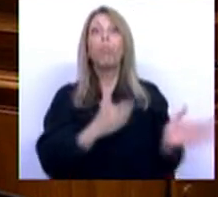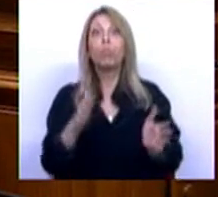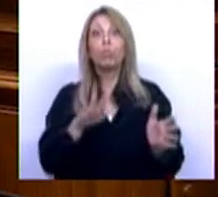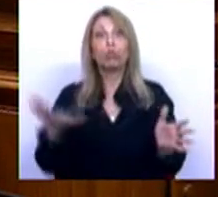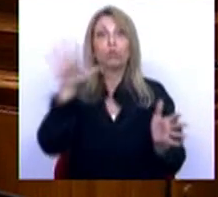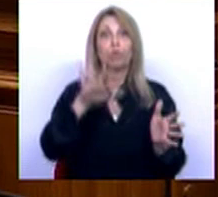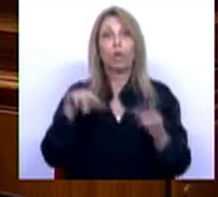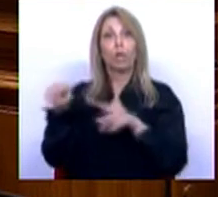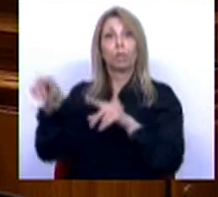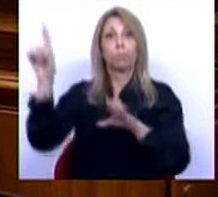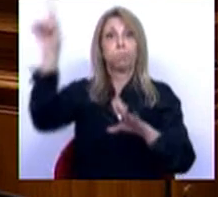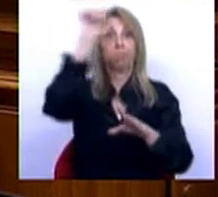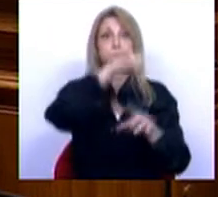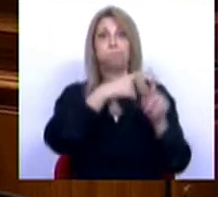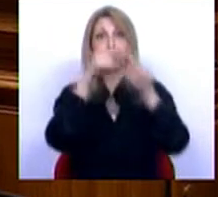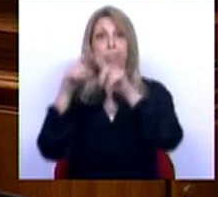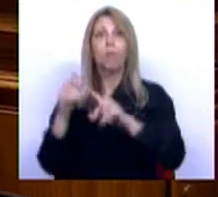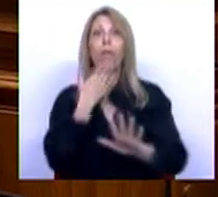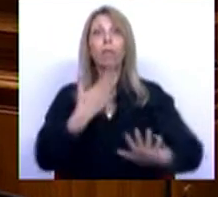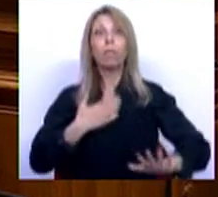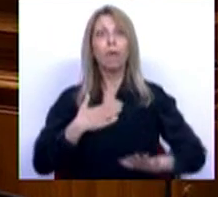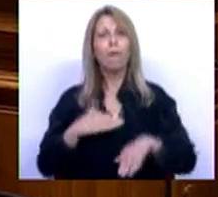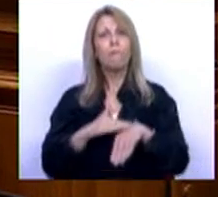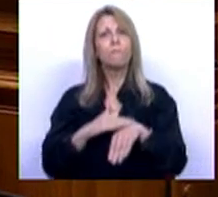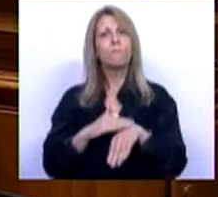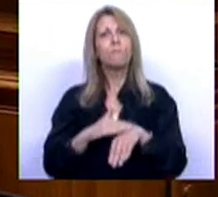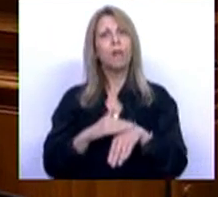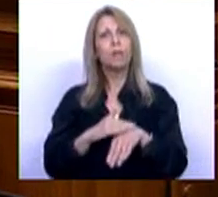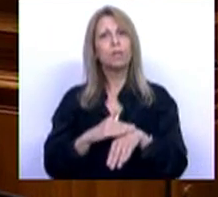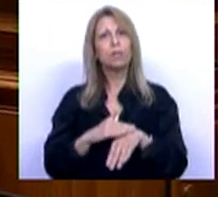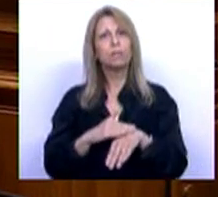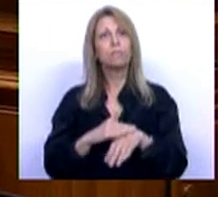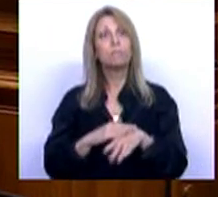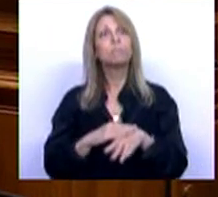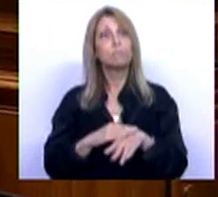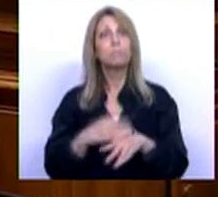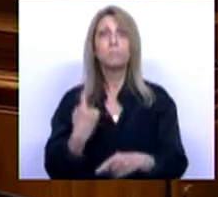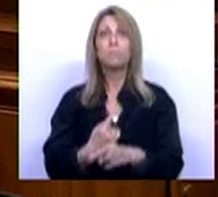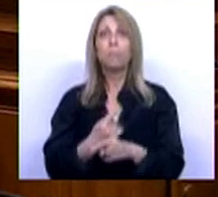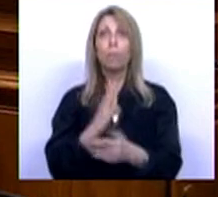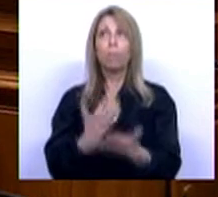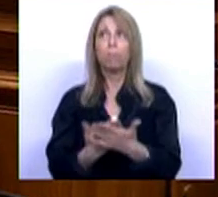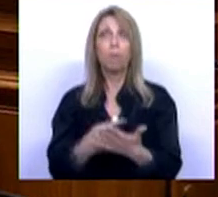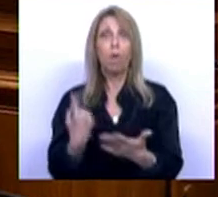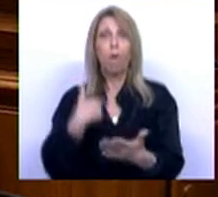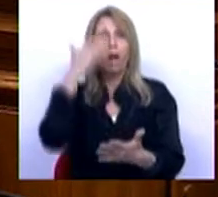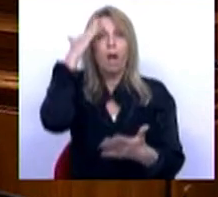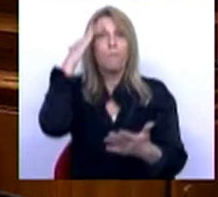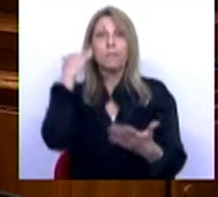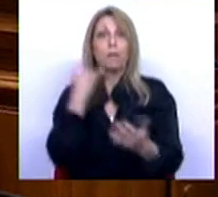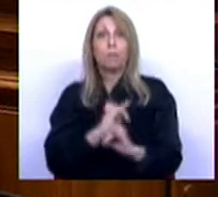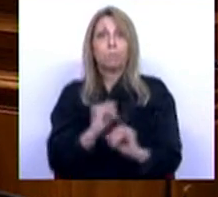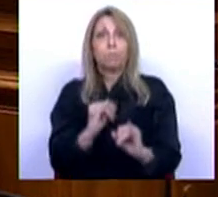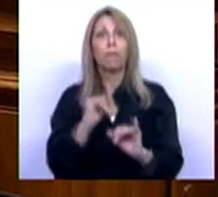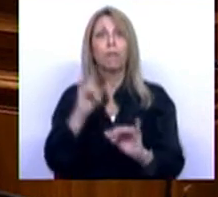latitudes nos torna vulneráveis e, sobretudo, até tolhe a nossa capacidade de defender os